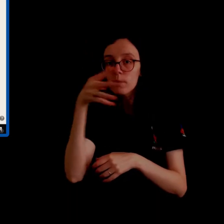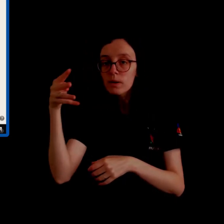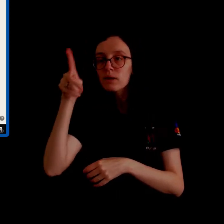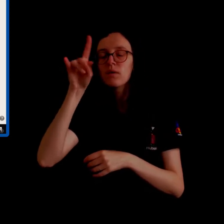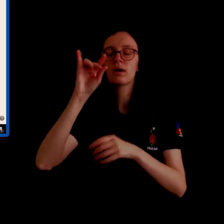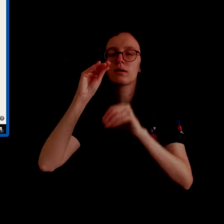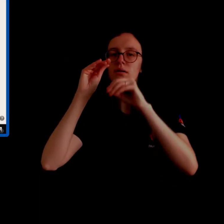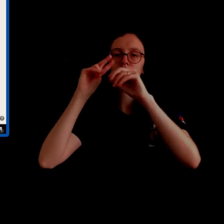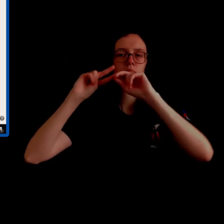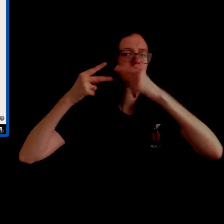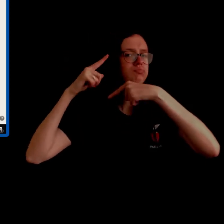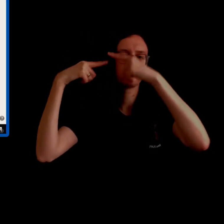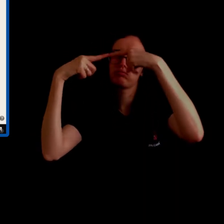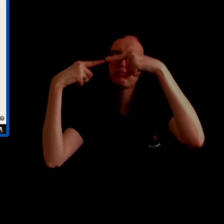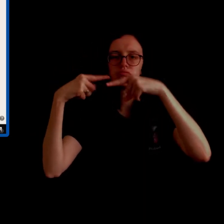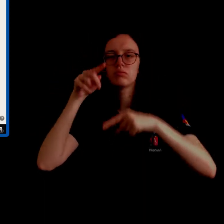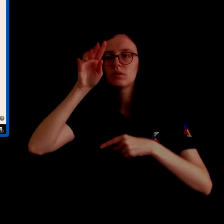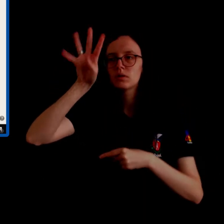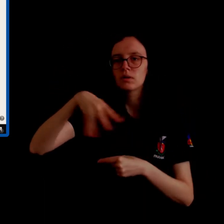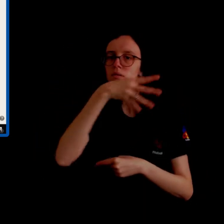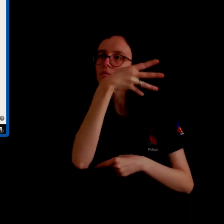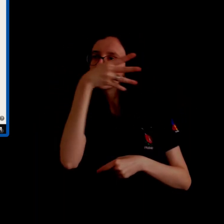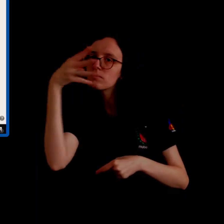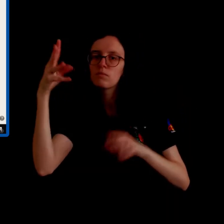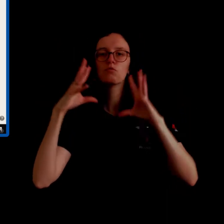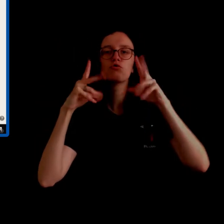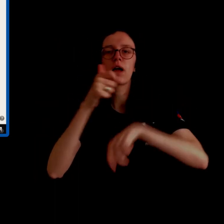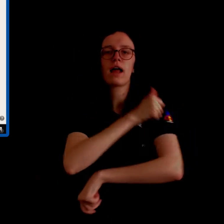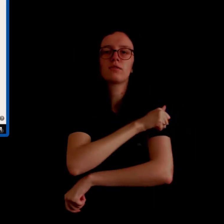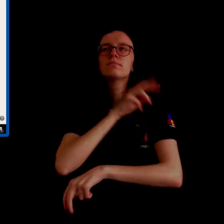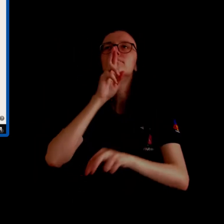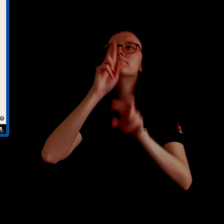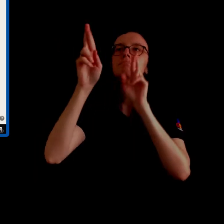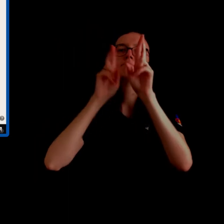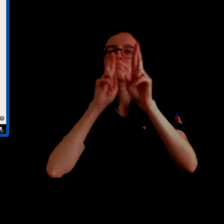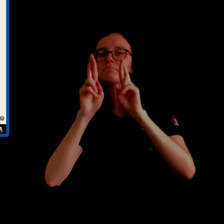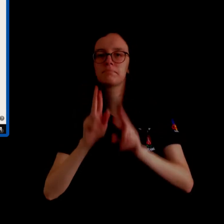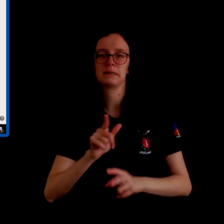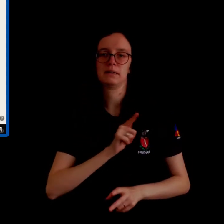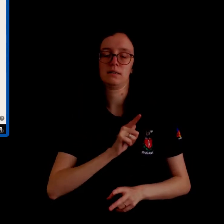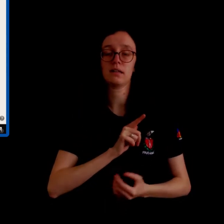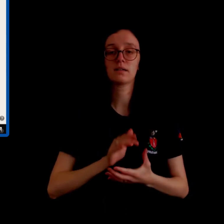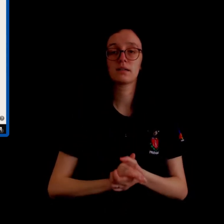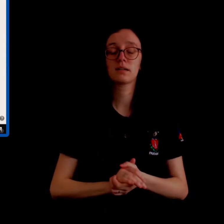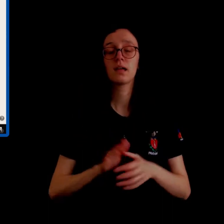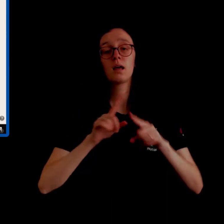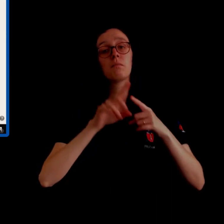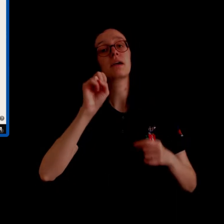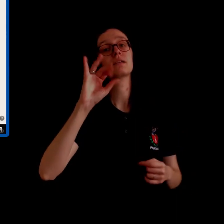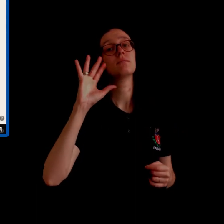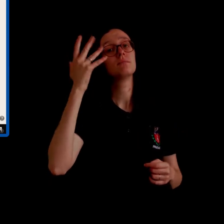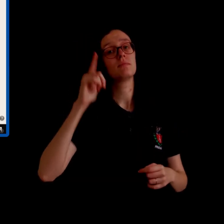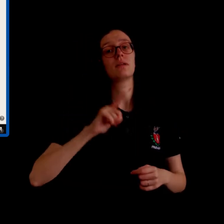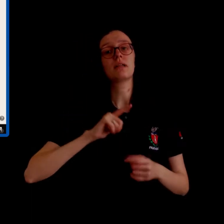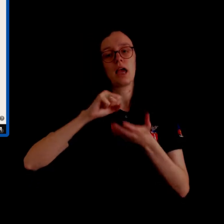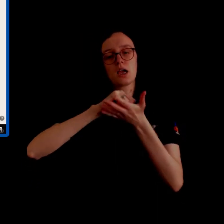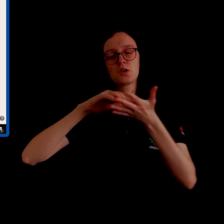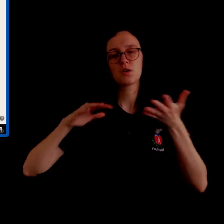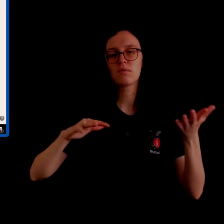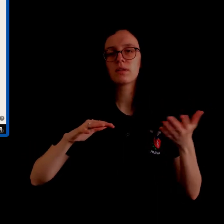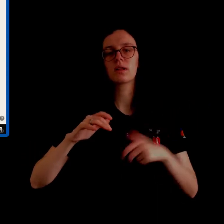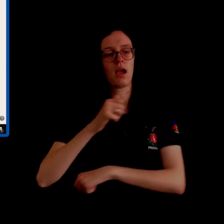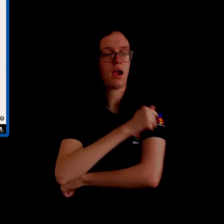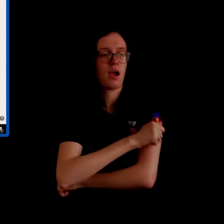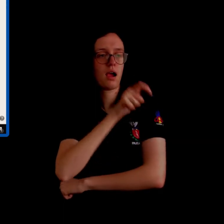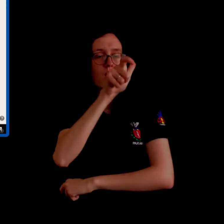uma planilha com as respostas dos meus alunos. É óbvio que se tiver uma atividade em que o